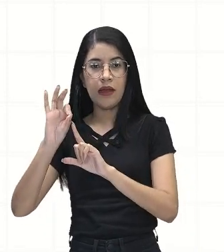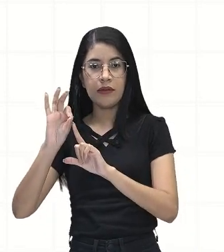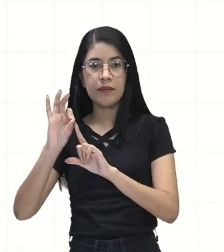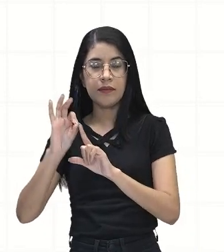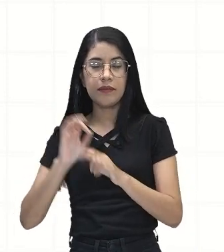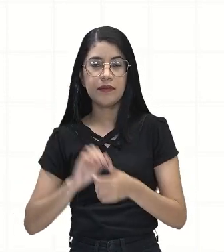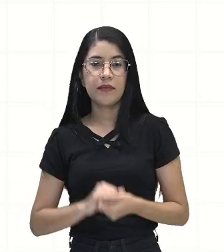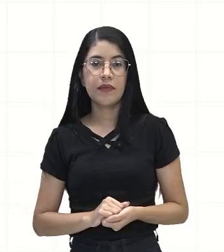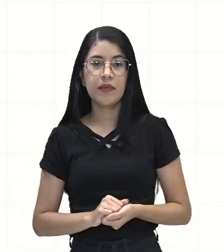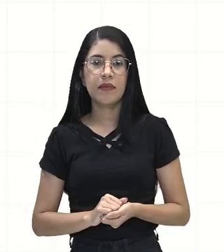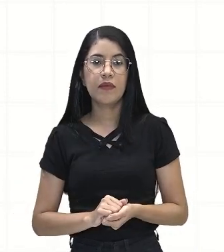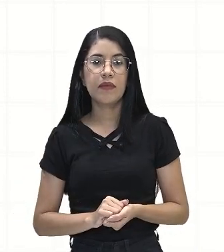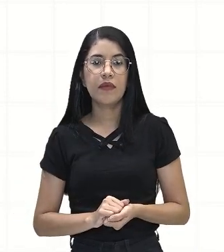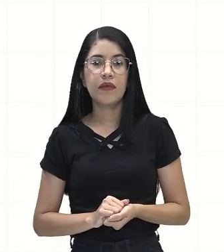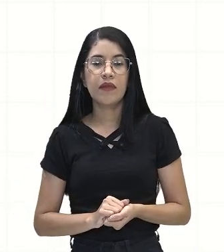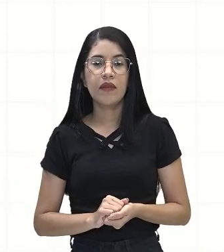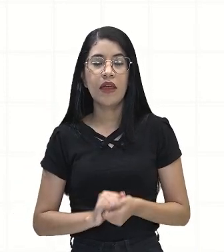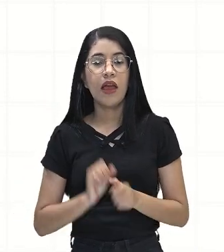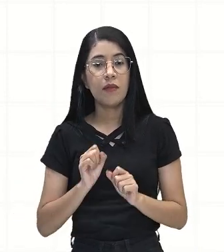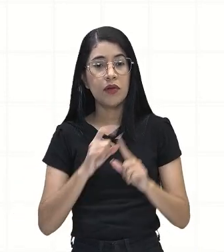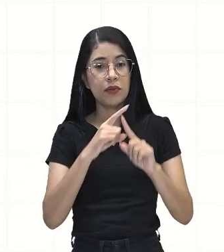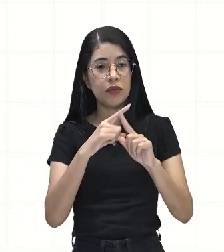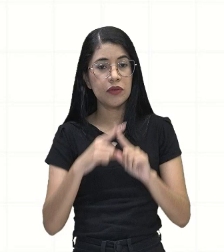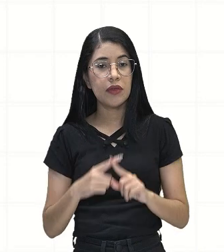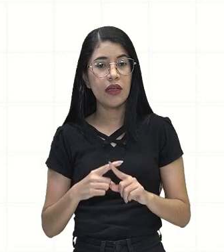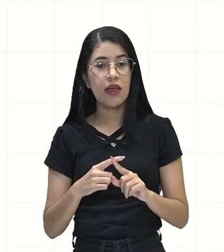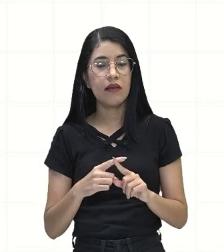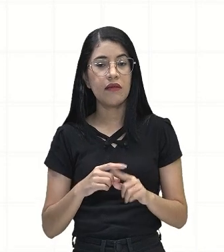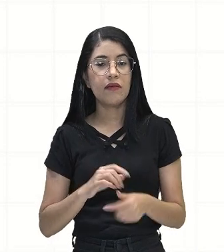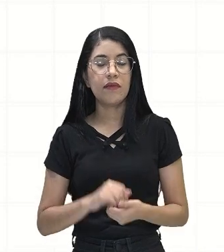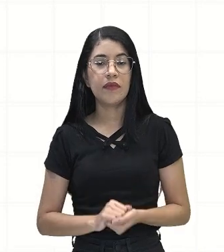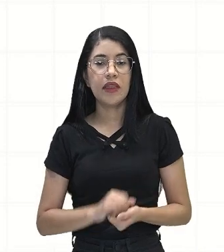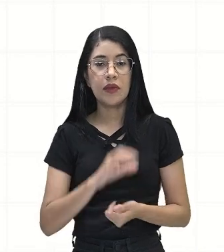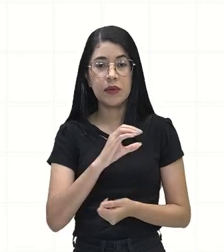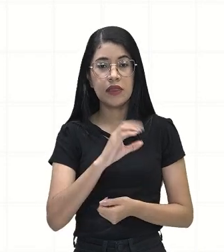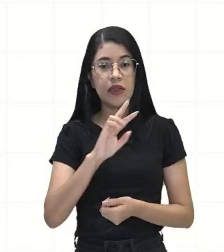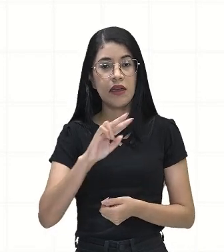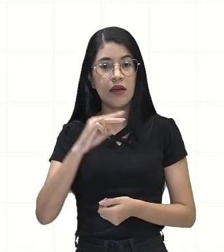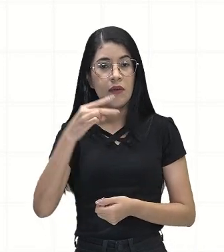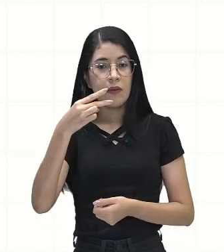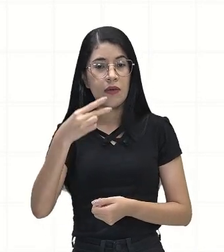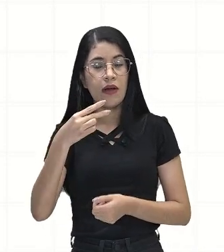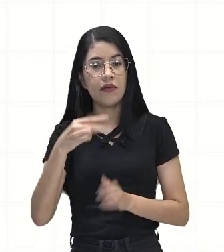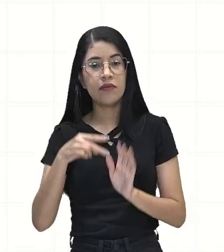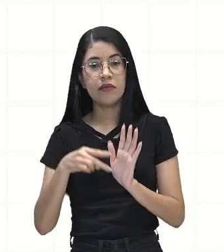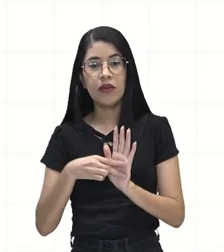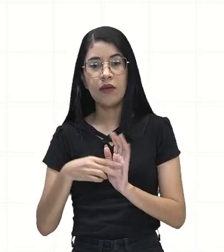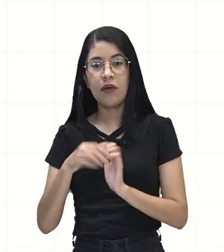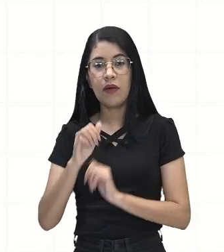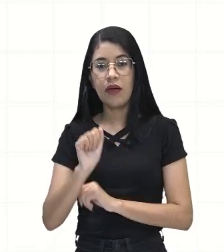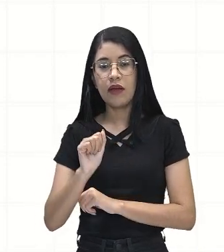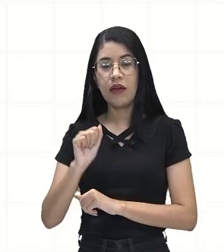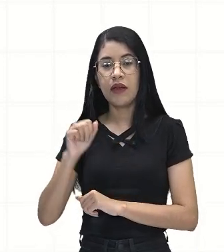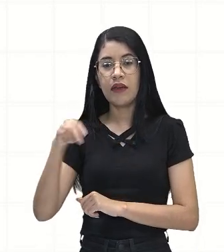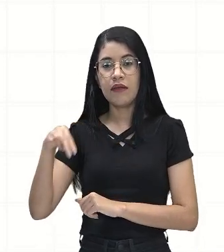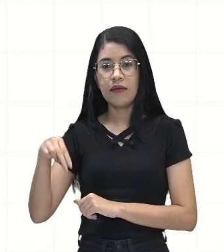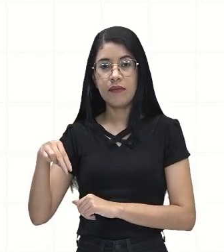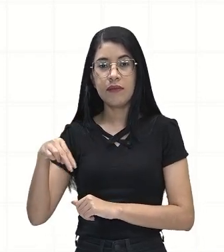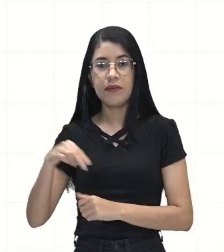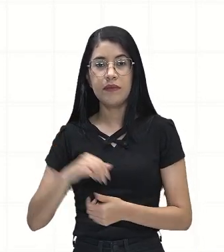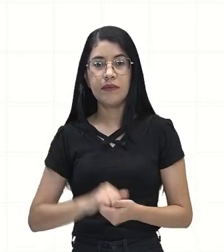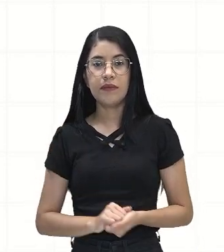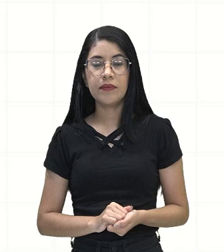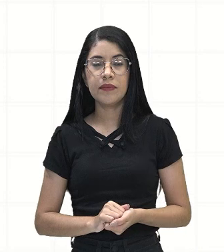E aí eu posso aplicar o produto do meio pelos extremos. Então, C vezes C, C ao quadrado, é igual a A vezes